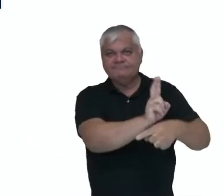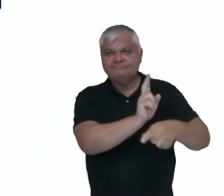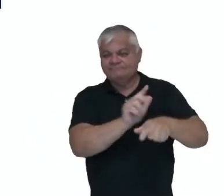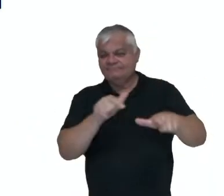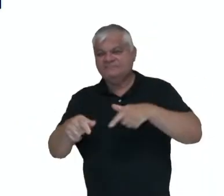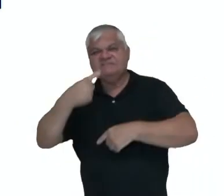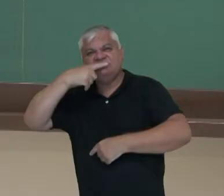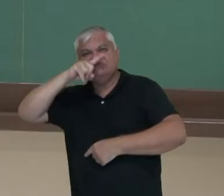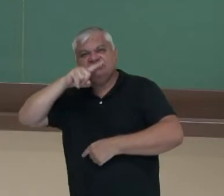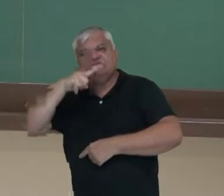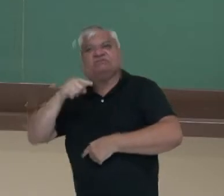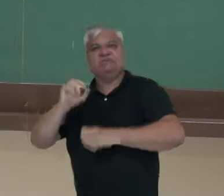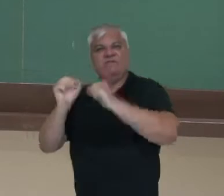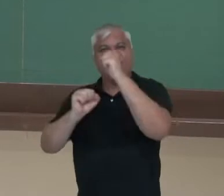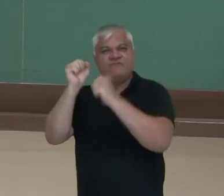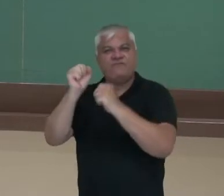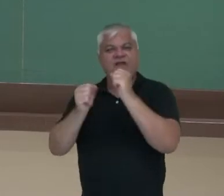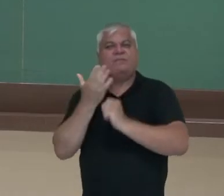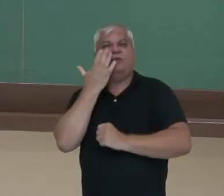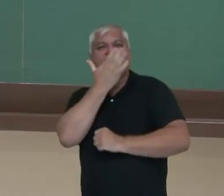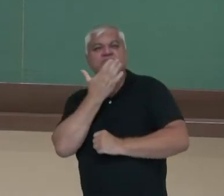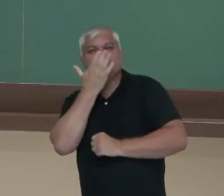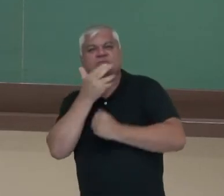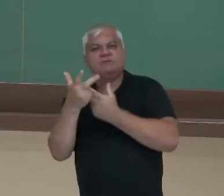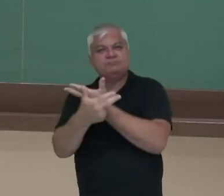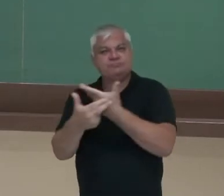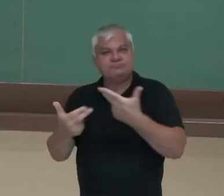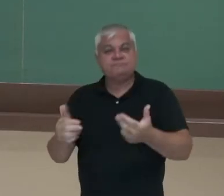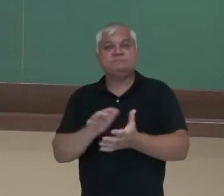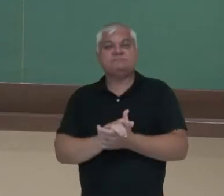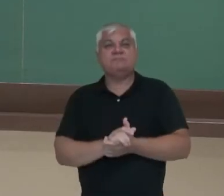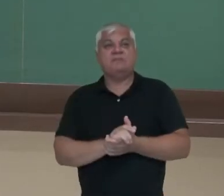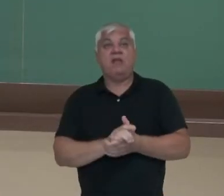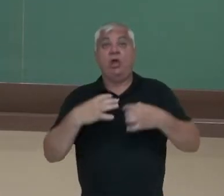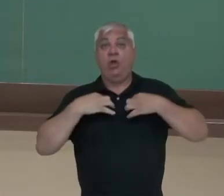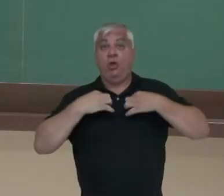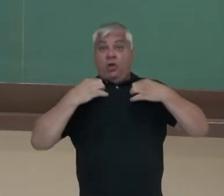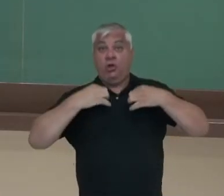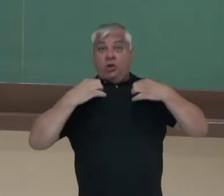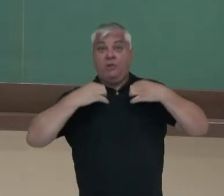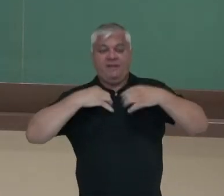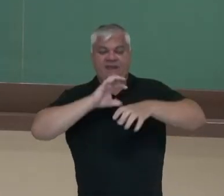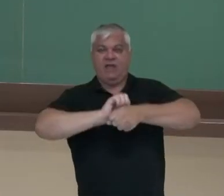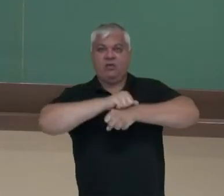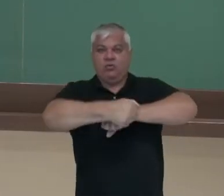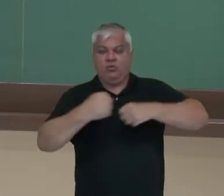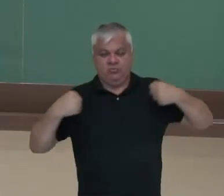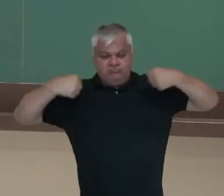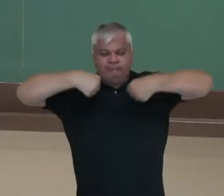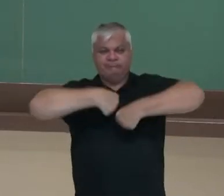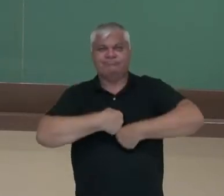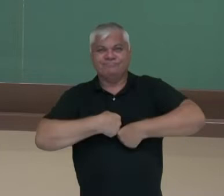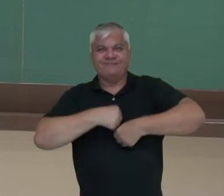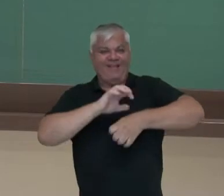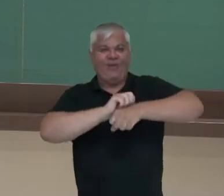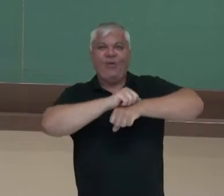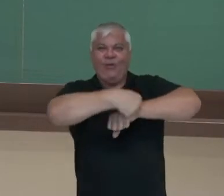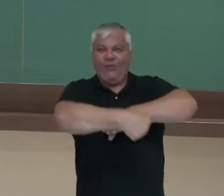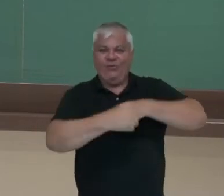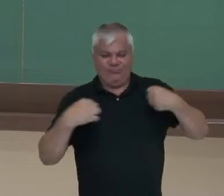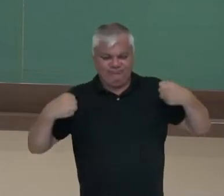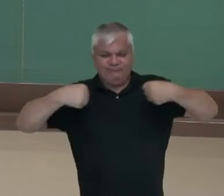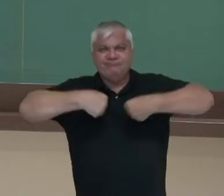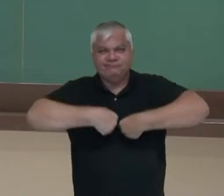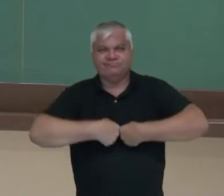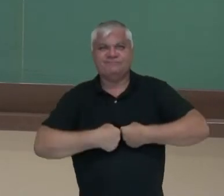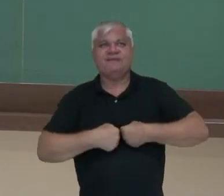plantation, da plantação de cana-de-açúcar. Traje do vaqueiro era feito com couro dos animais abatidos, certo? E aqui uma